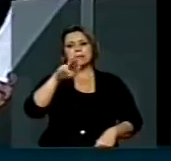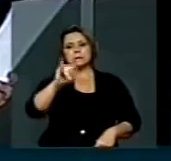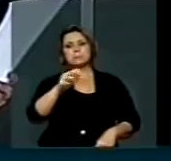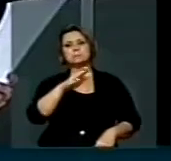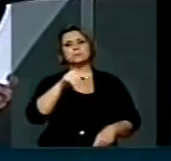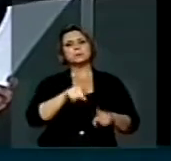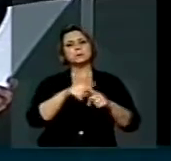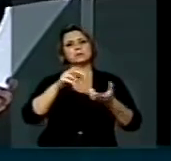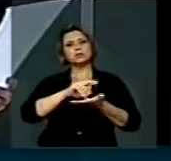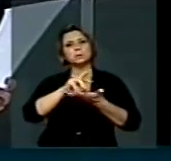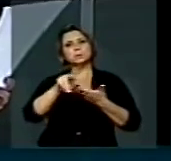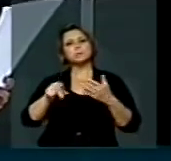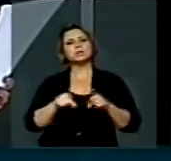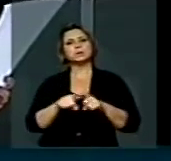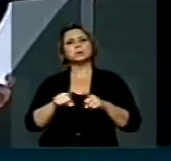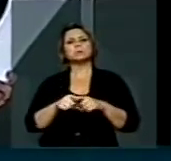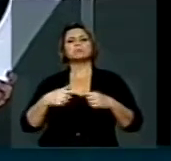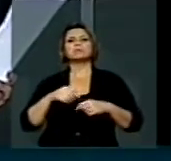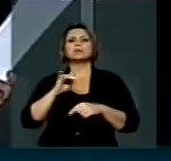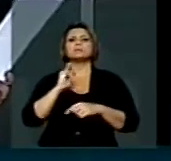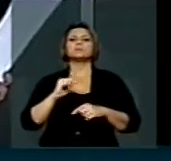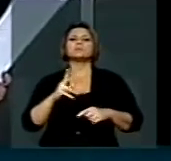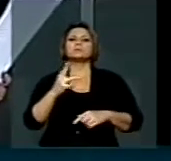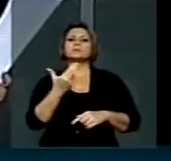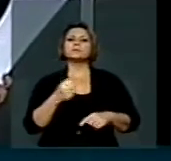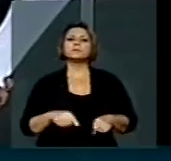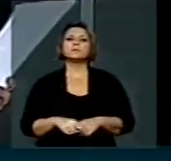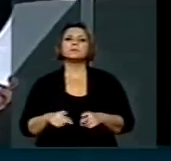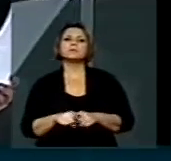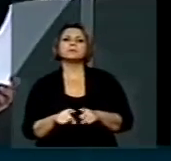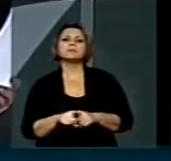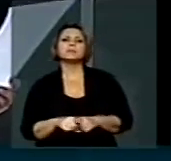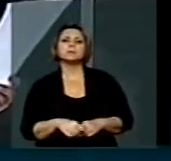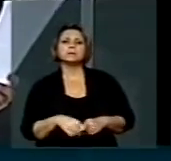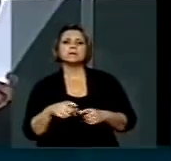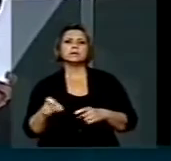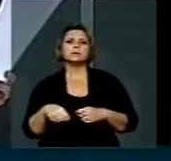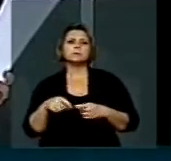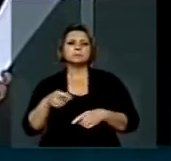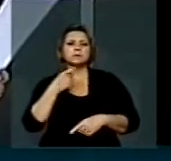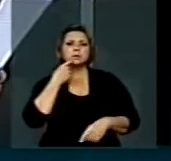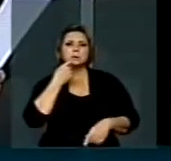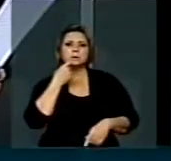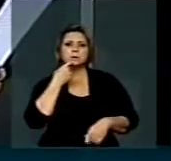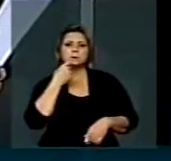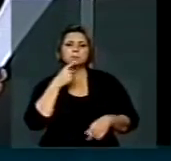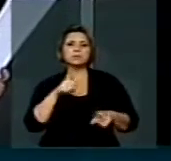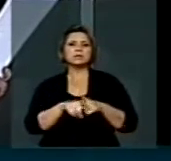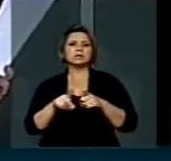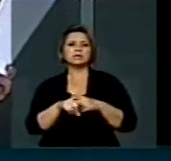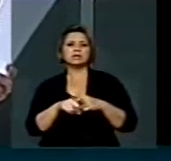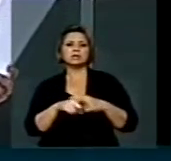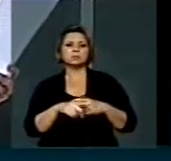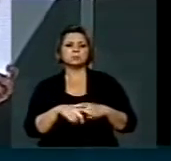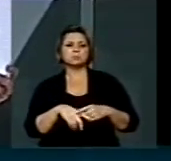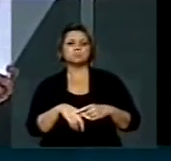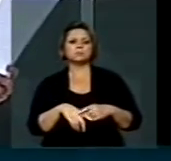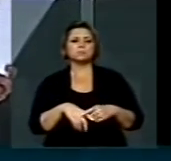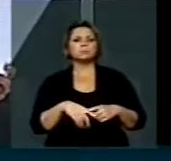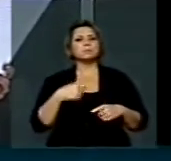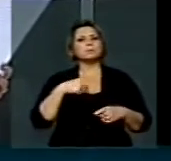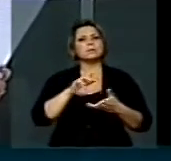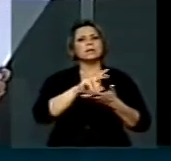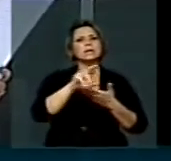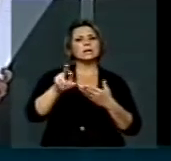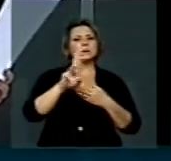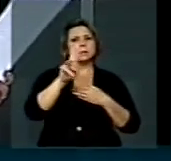Além dessa montanhosa ilha, incluem-se as ilhas Pescadores e os arquipélagos Ximen, Tao e